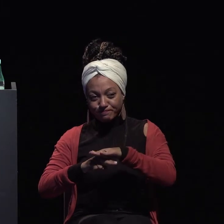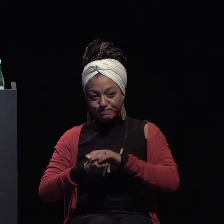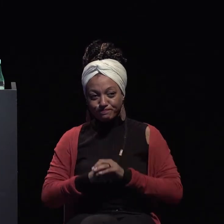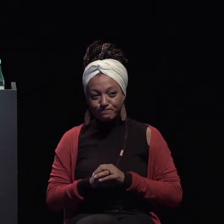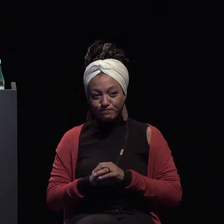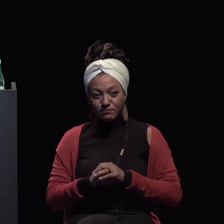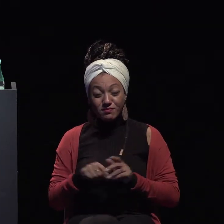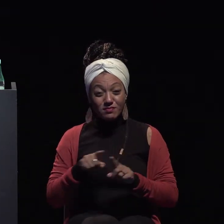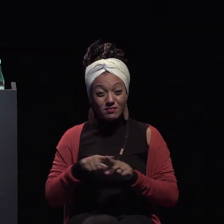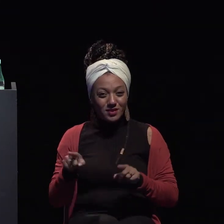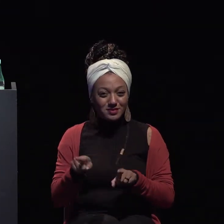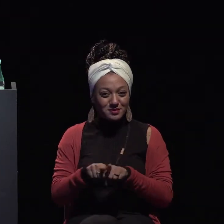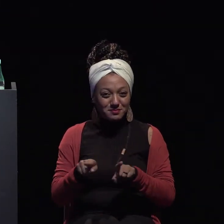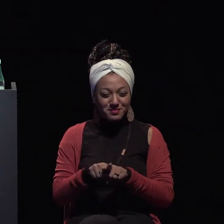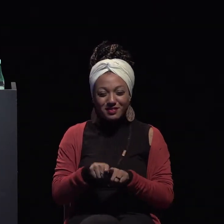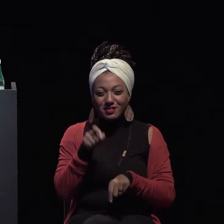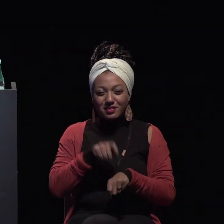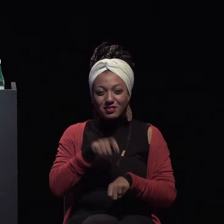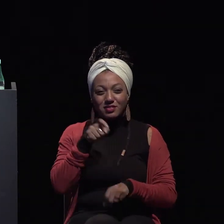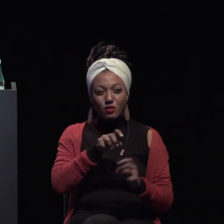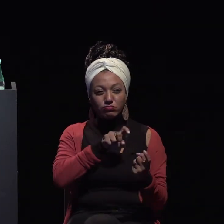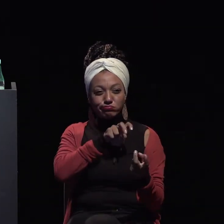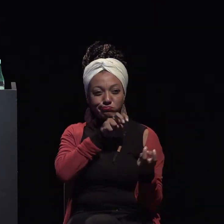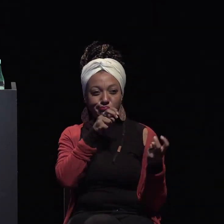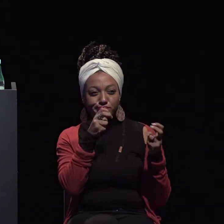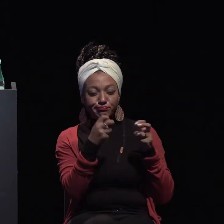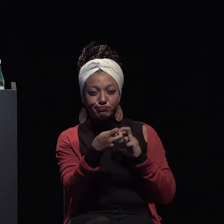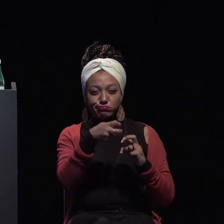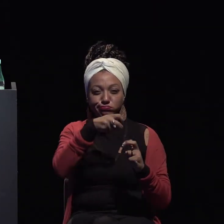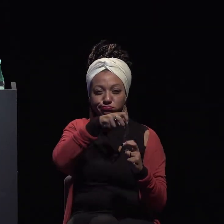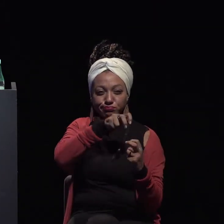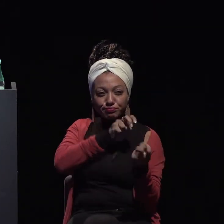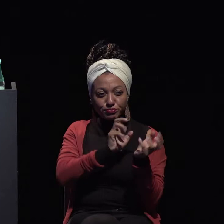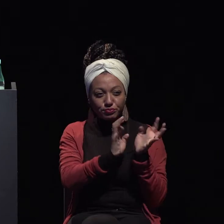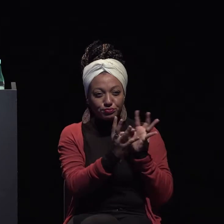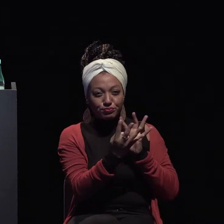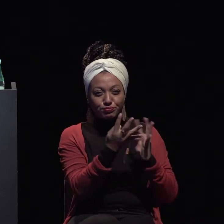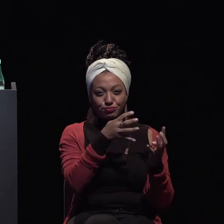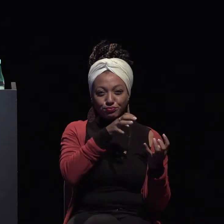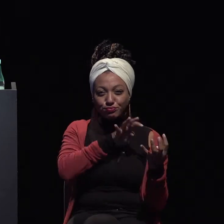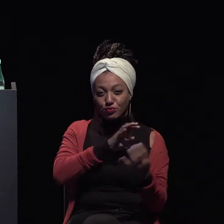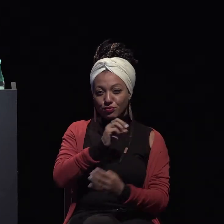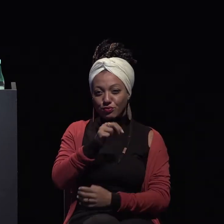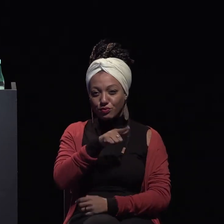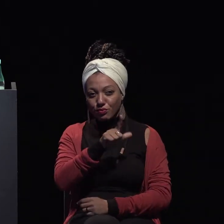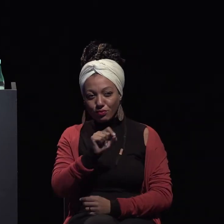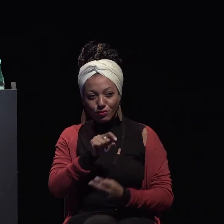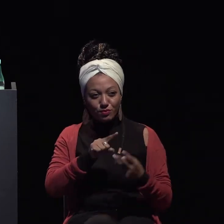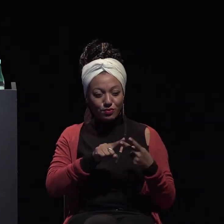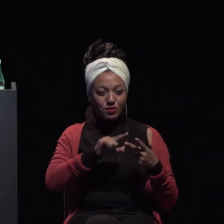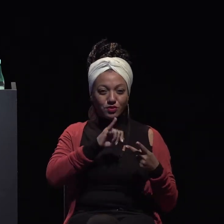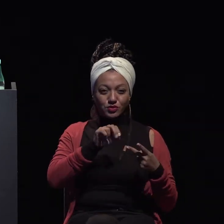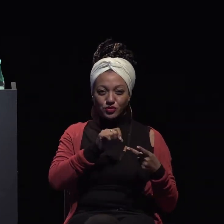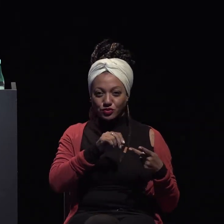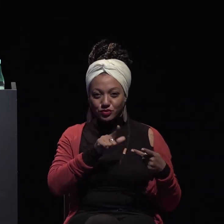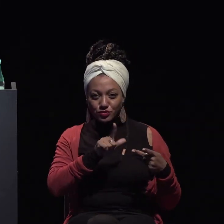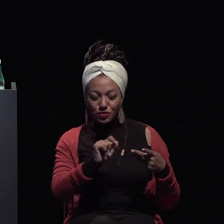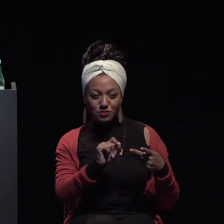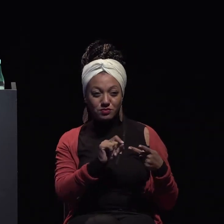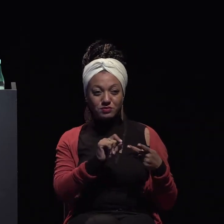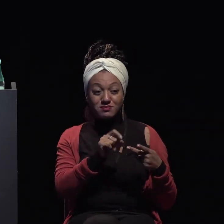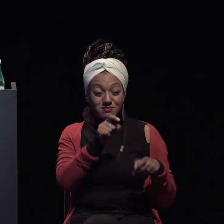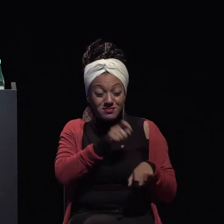se fazia capoeira, jongo, congadas, moçambiques, essa galera também estava numa grande